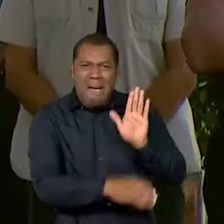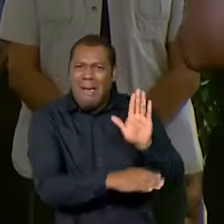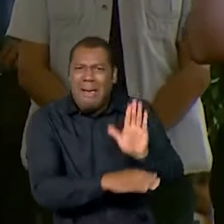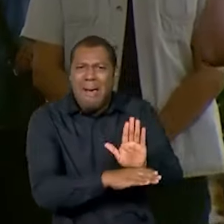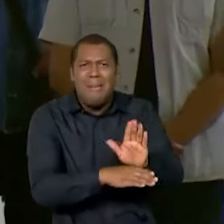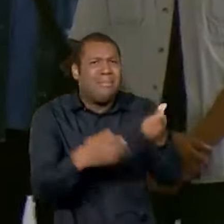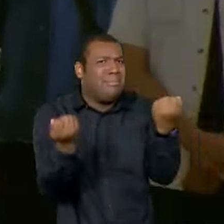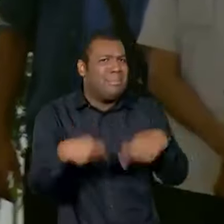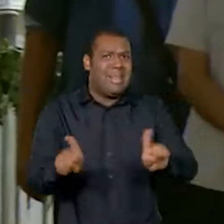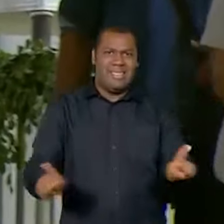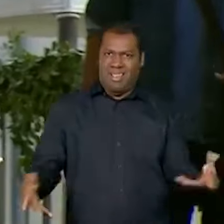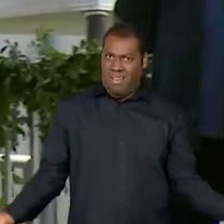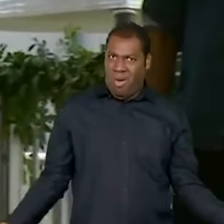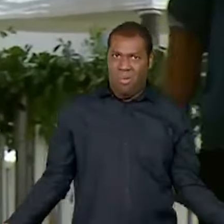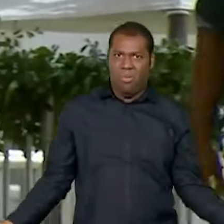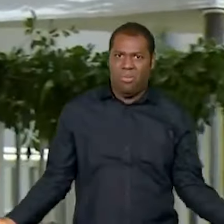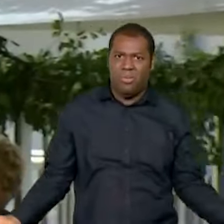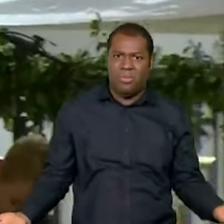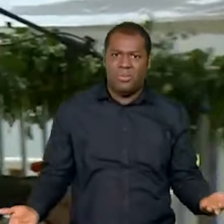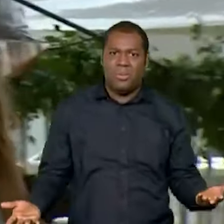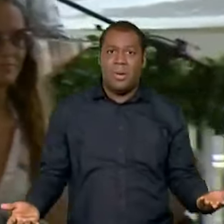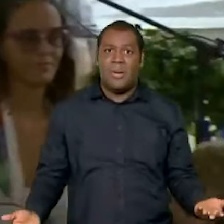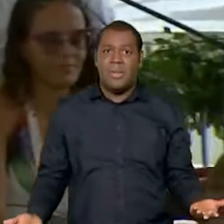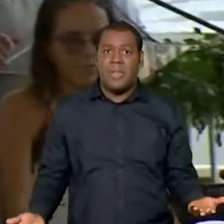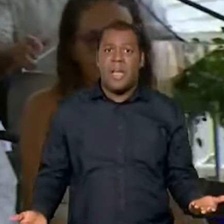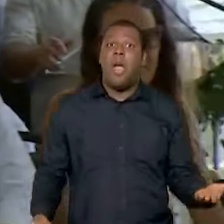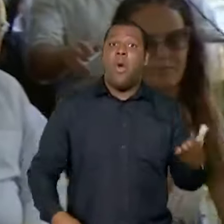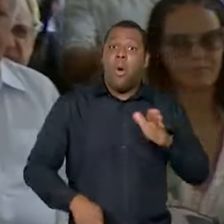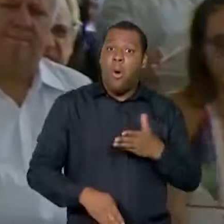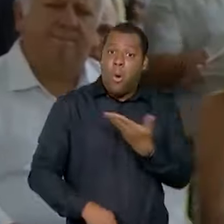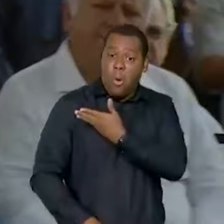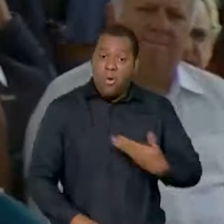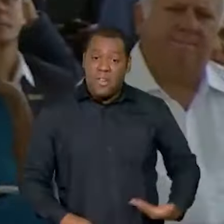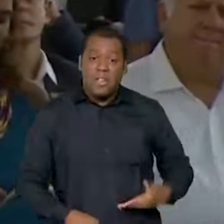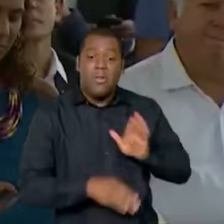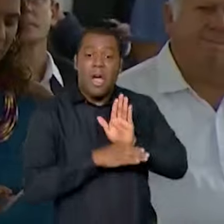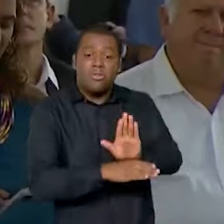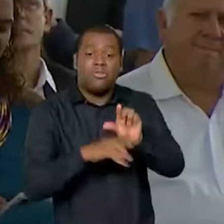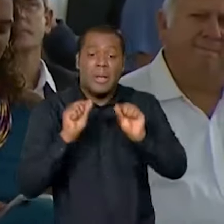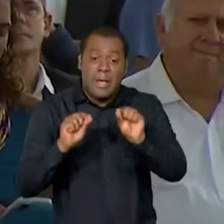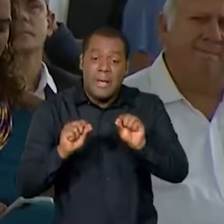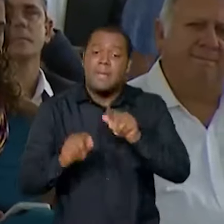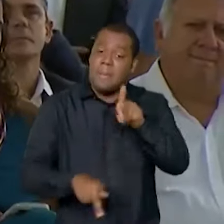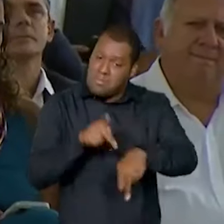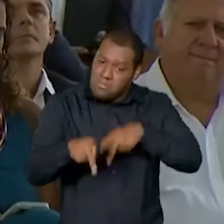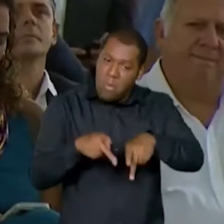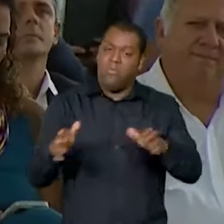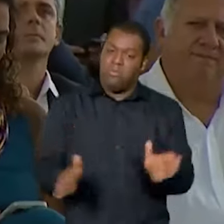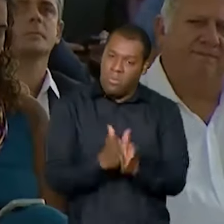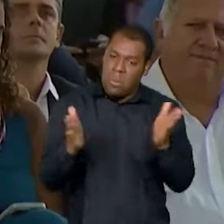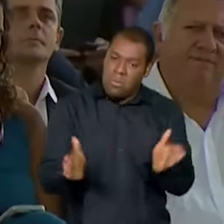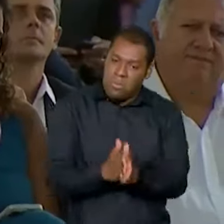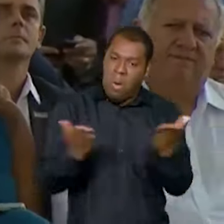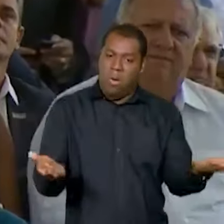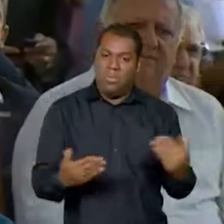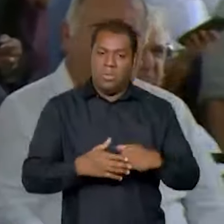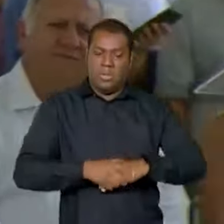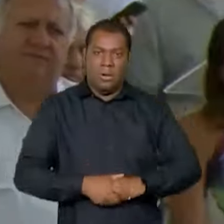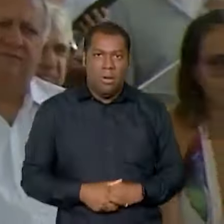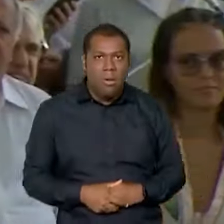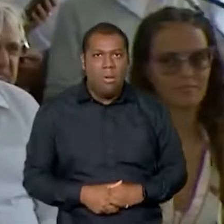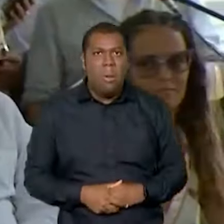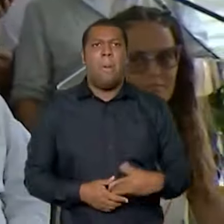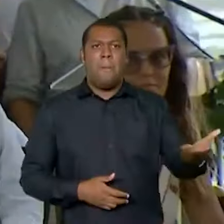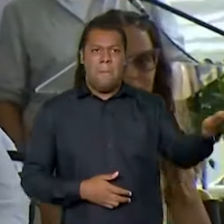Não precisa do governo. Quem precisa do governo é o povo mais humilde desse país. É o povo que ao longo